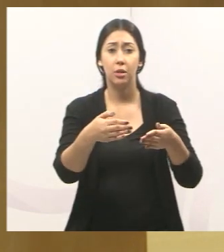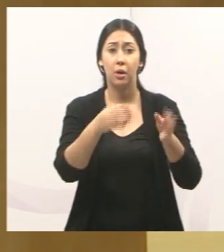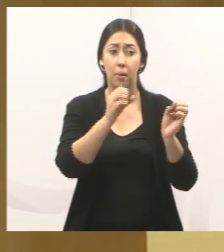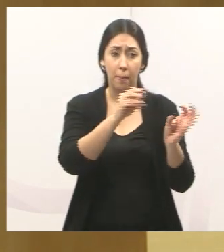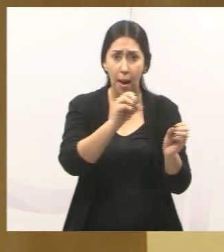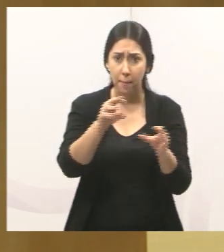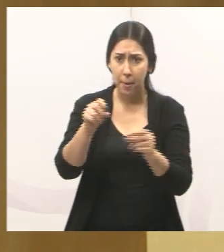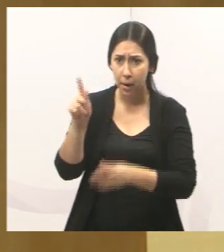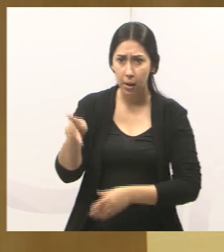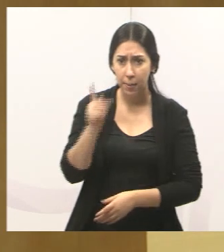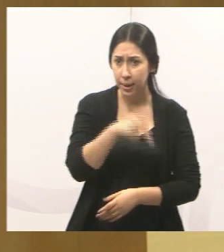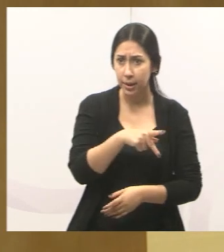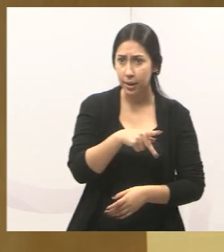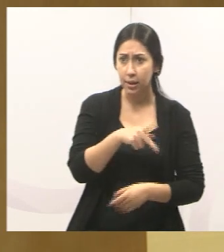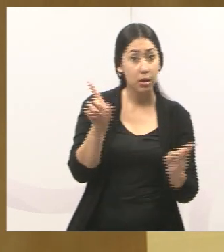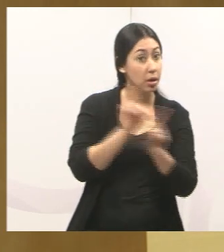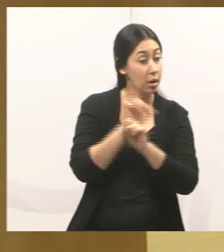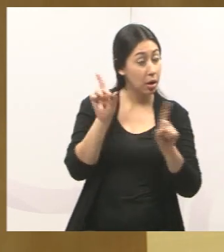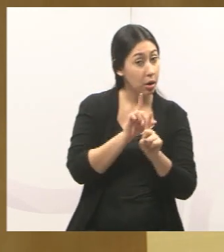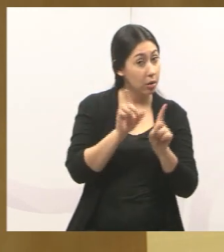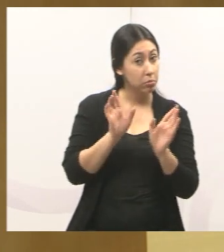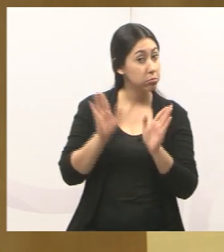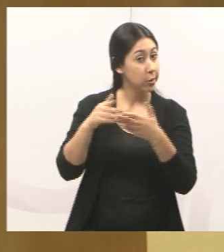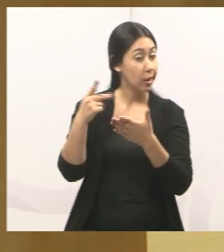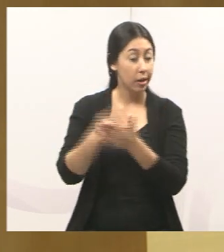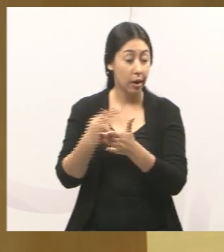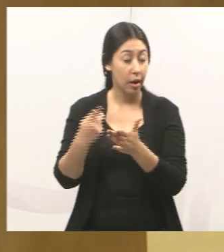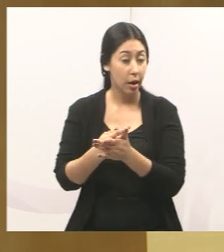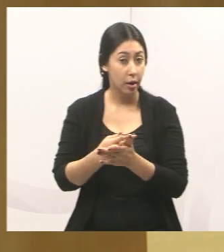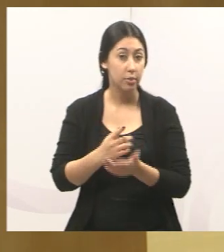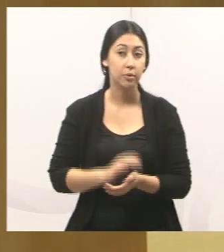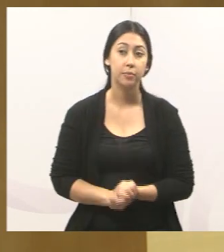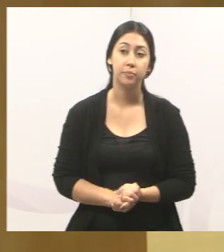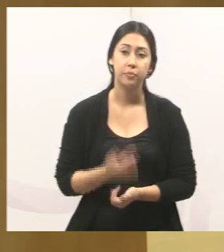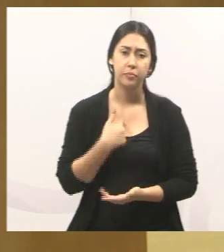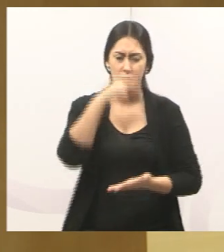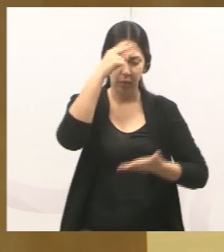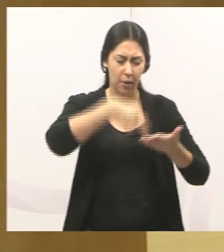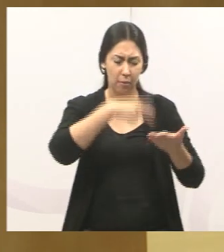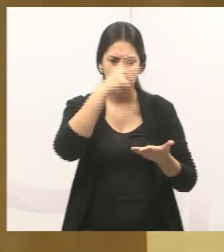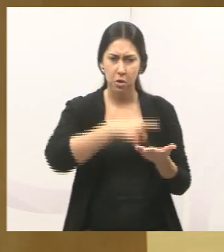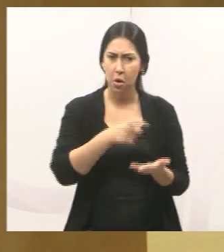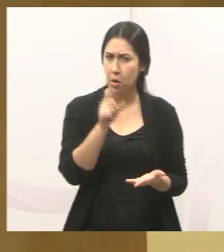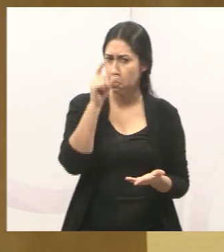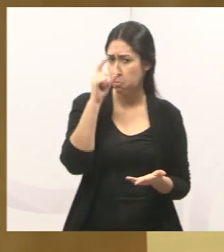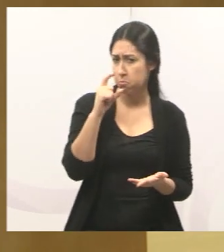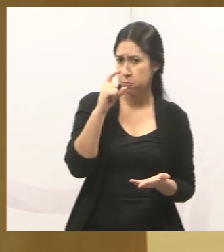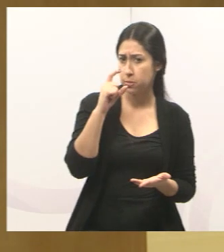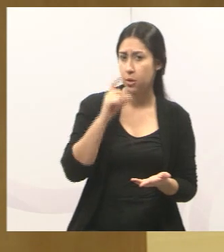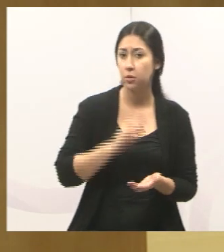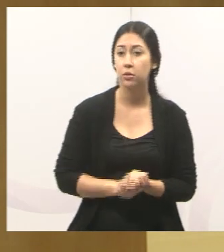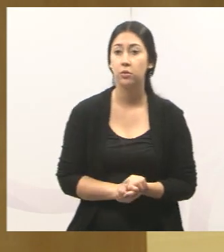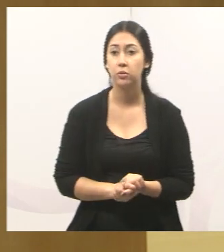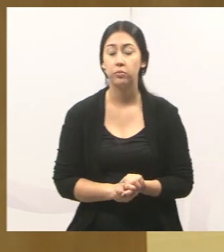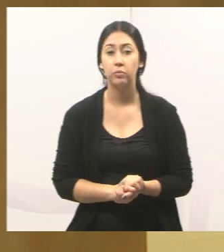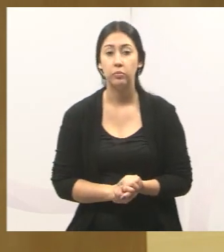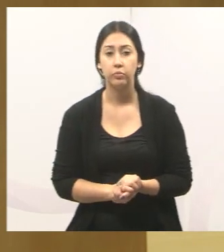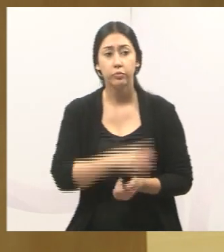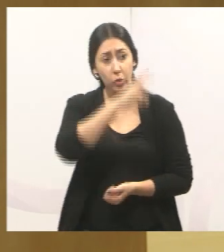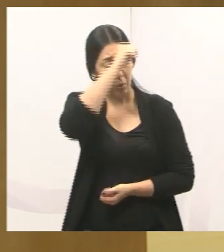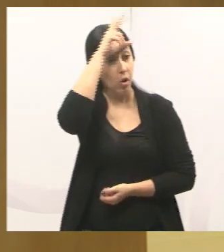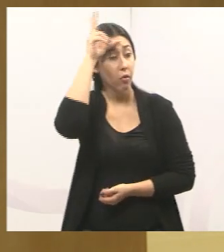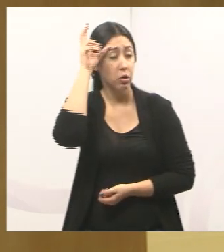da educação, instrumento da educação. Então, aqui, eu vou ler só um pedaço que eu comentei agora. A Prefeitura,